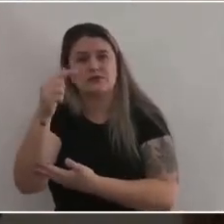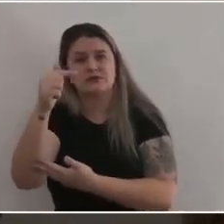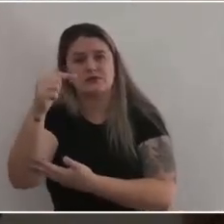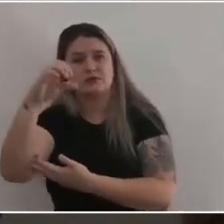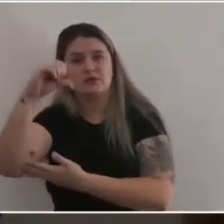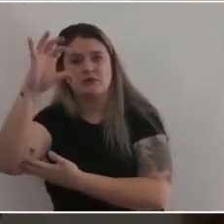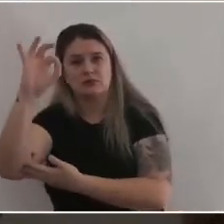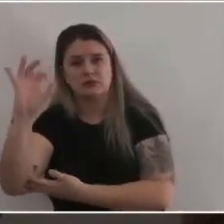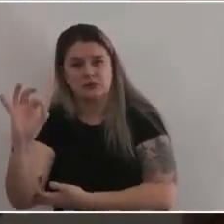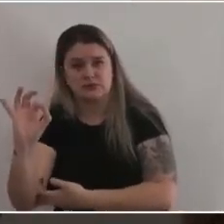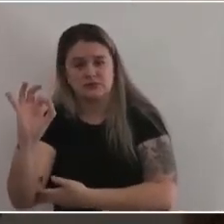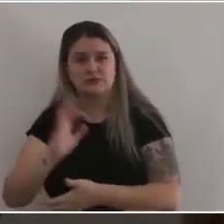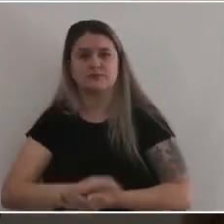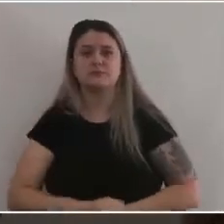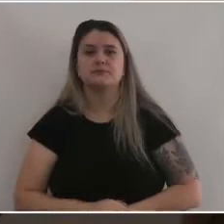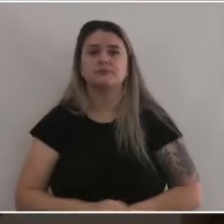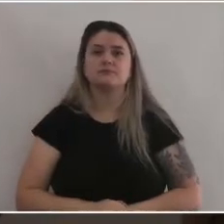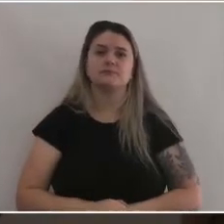21,79%.